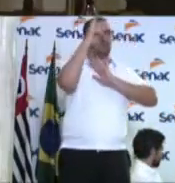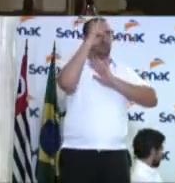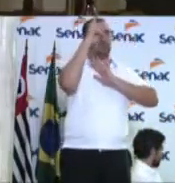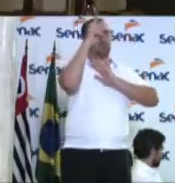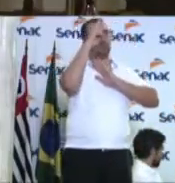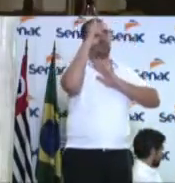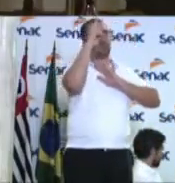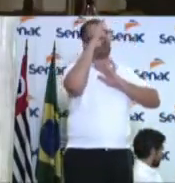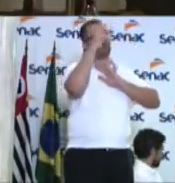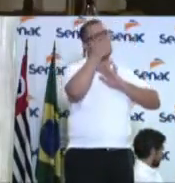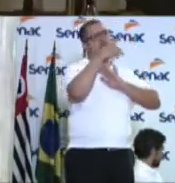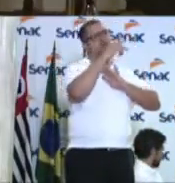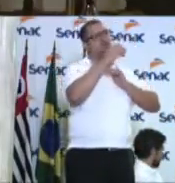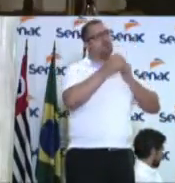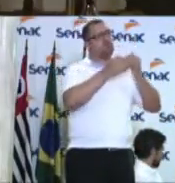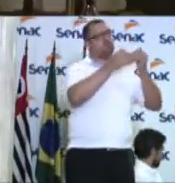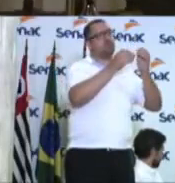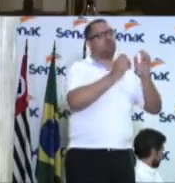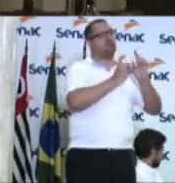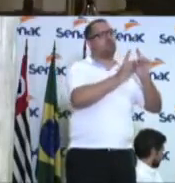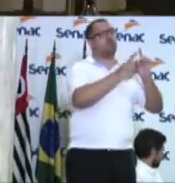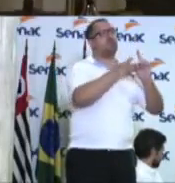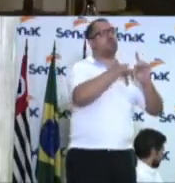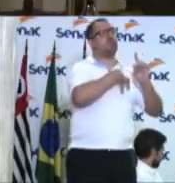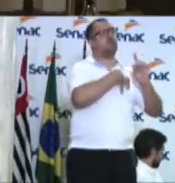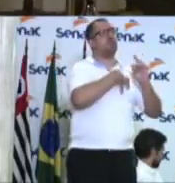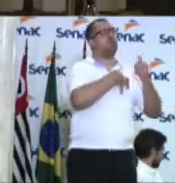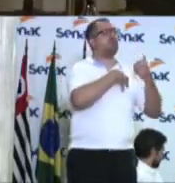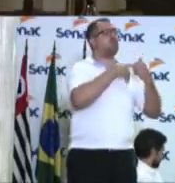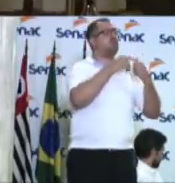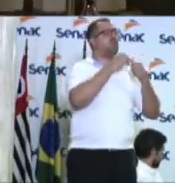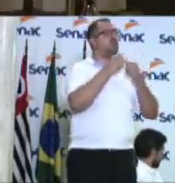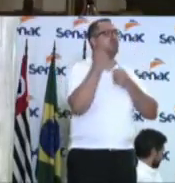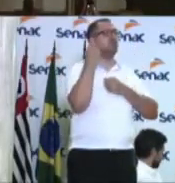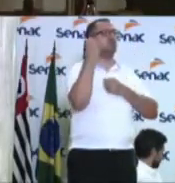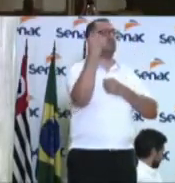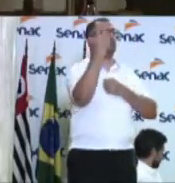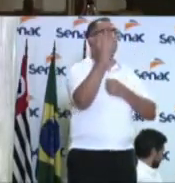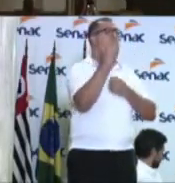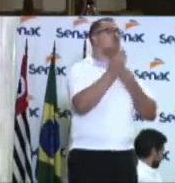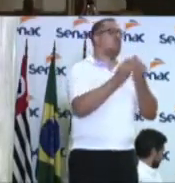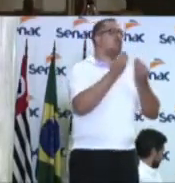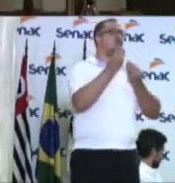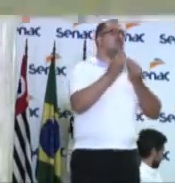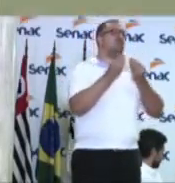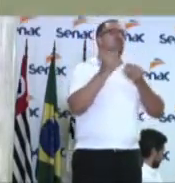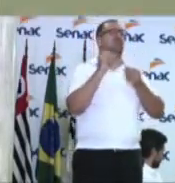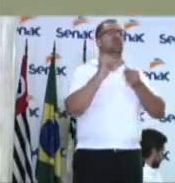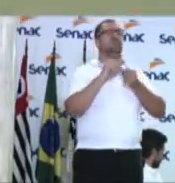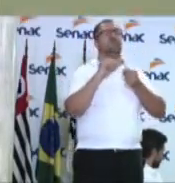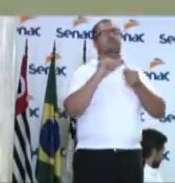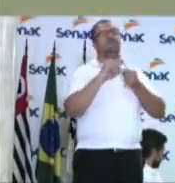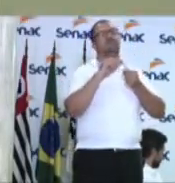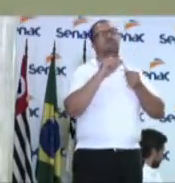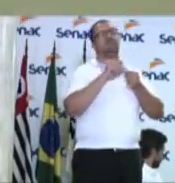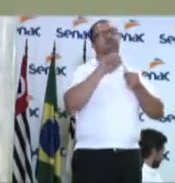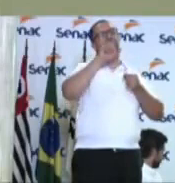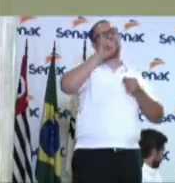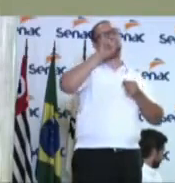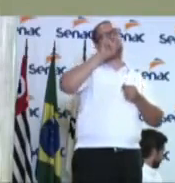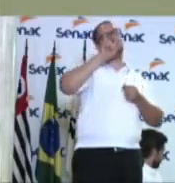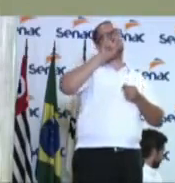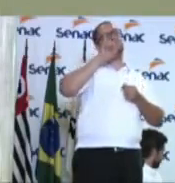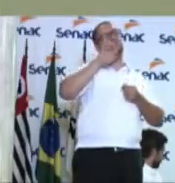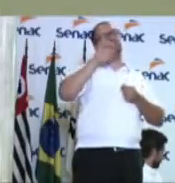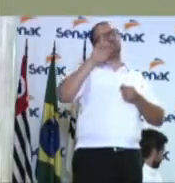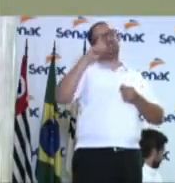um guia, na verdade. Um guia de viagens comum. Como é que seria um guia na visão Jeep, né, na visão